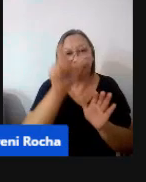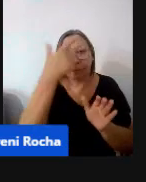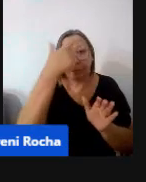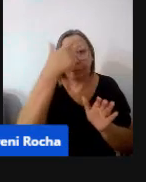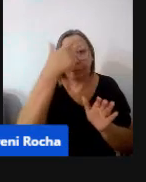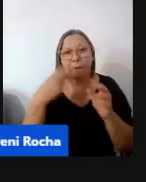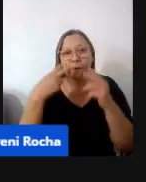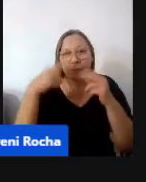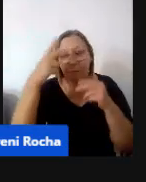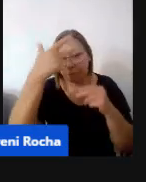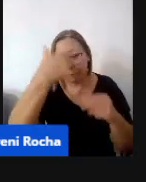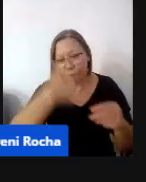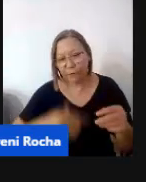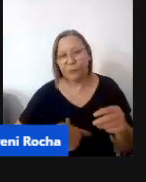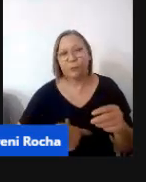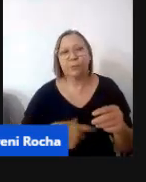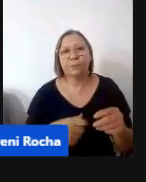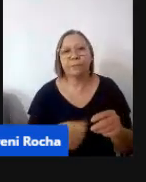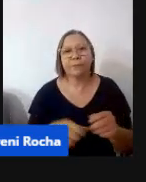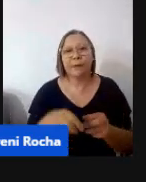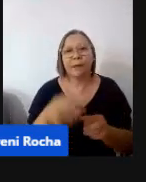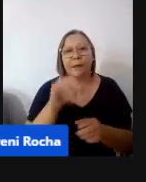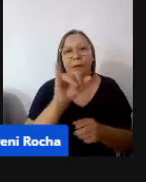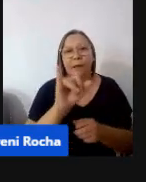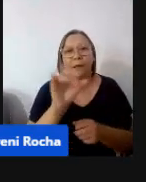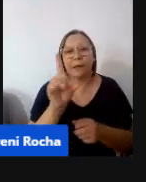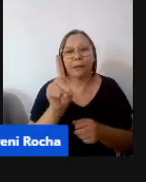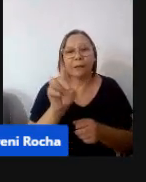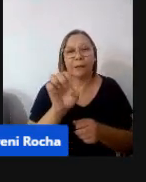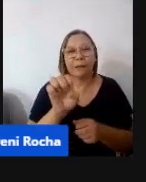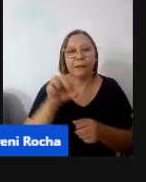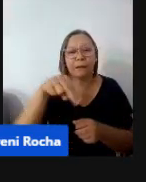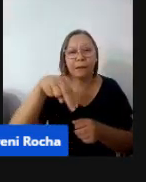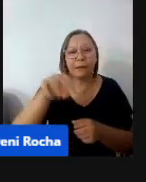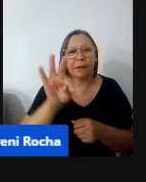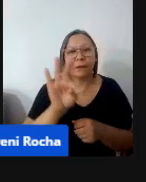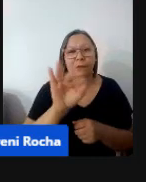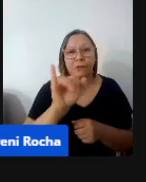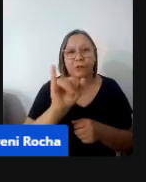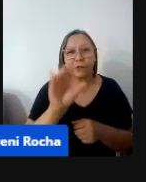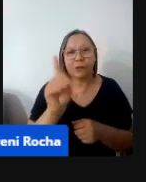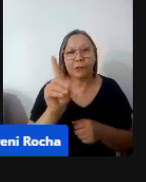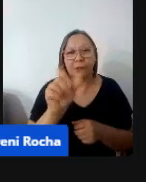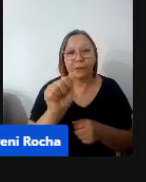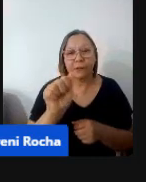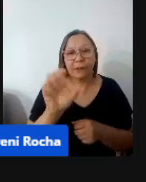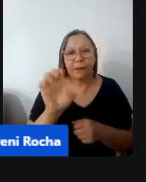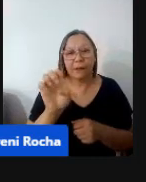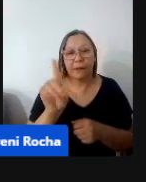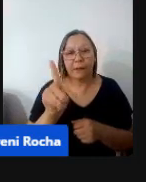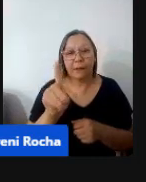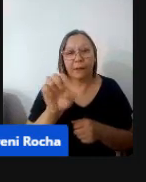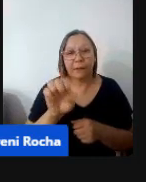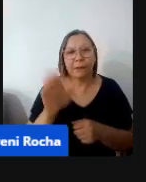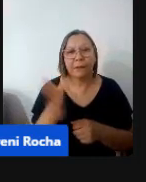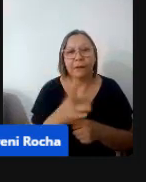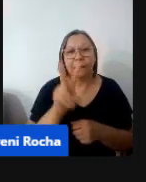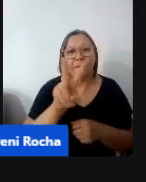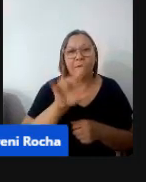identidade visual, eu penso muito no meu perfil no Instagram, porque eu criei uma identidade para ele, né? Ele tem cores que